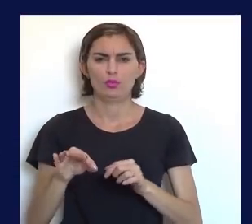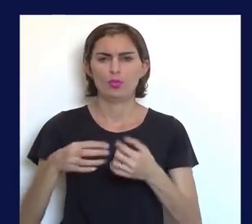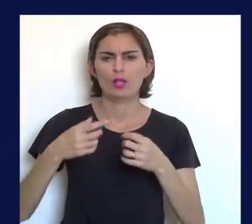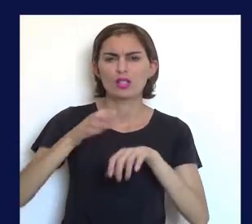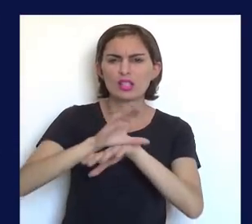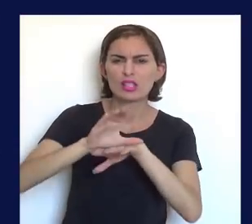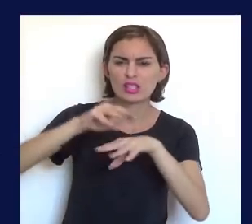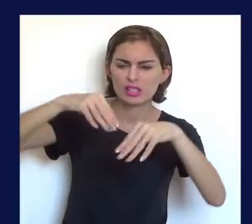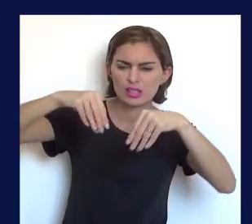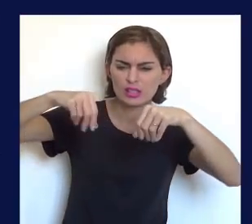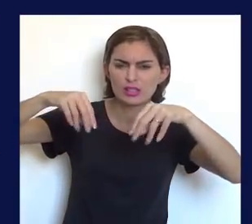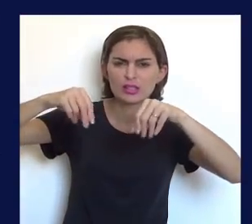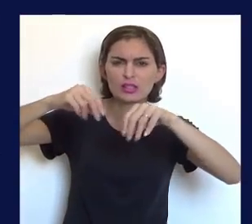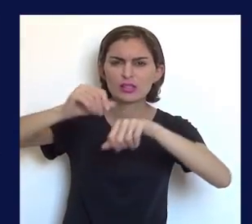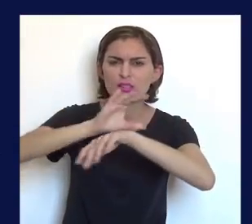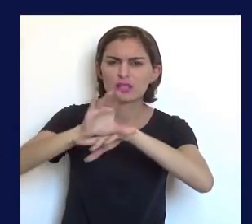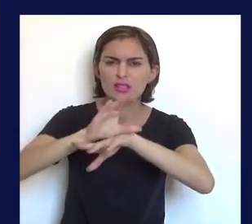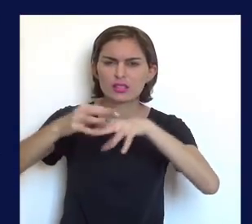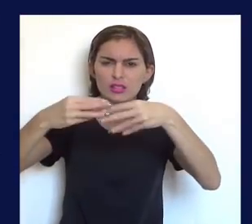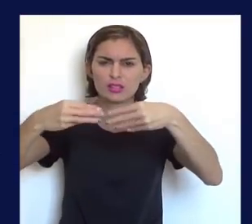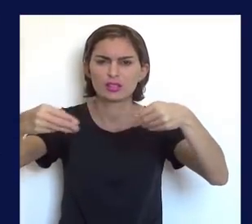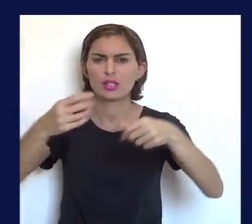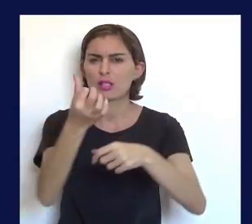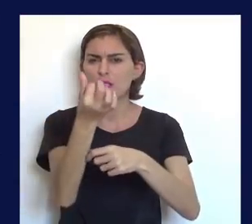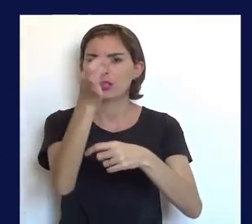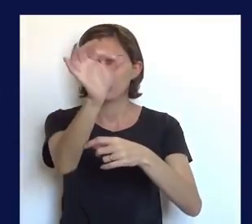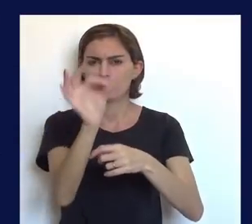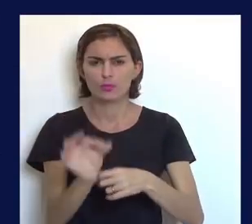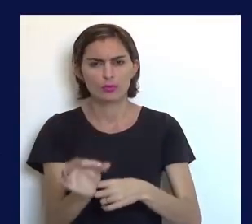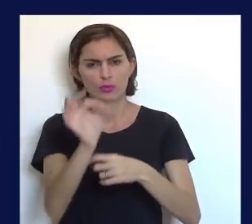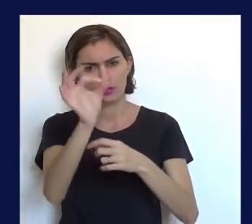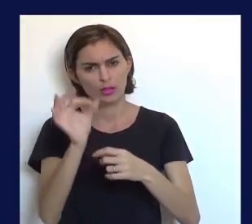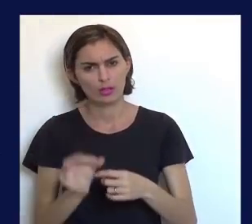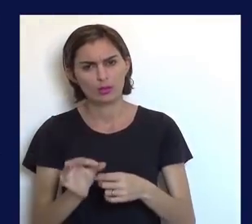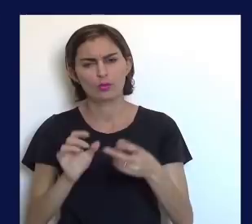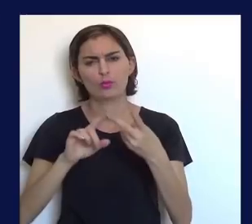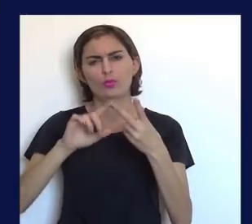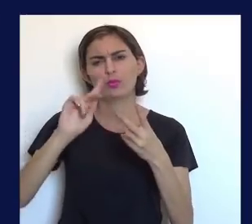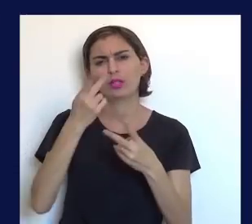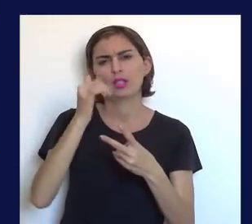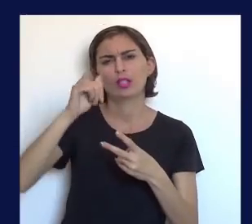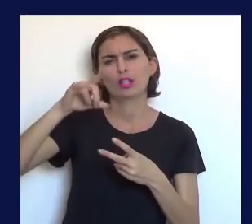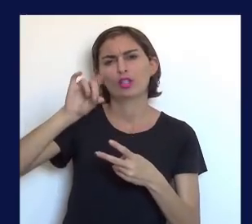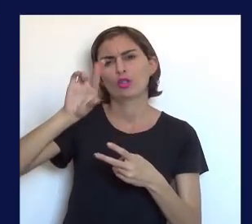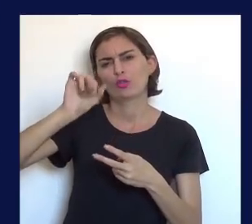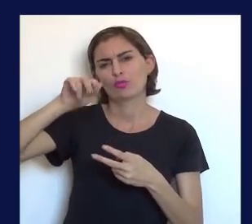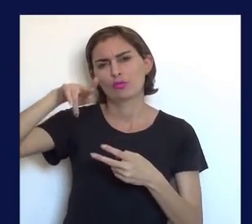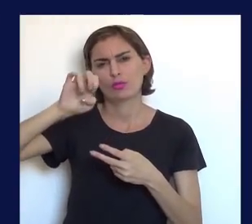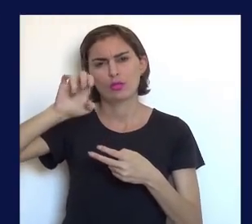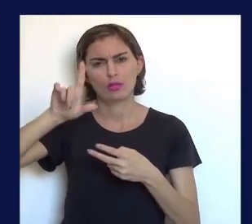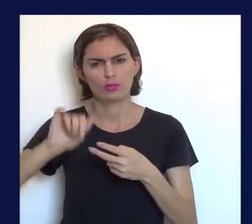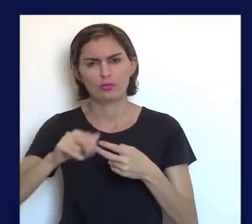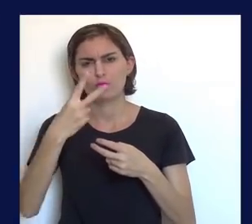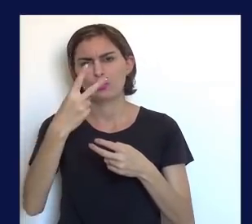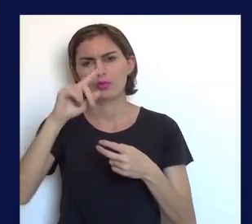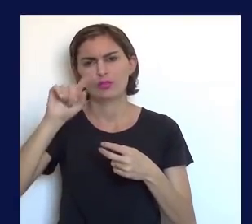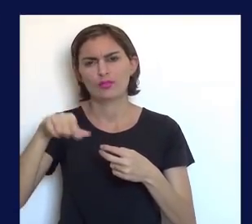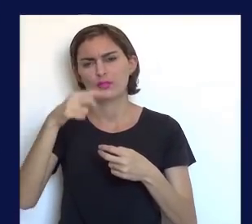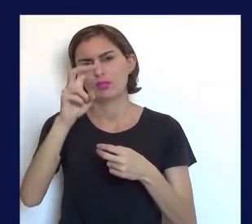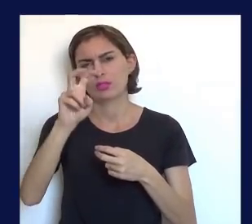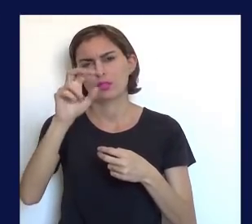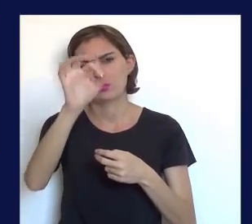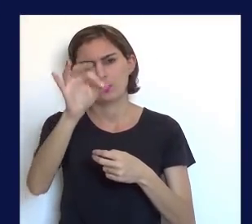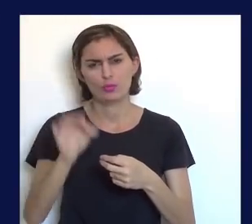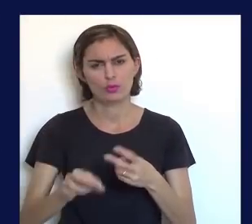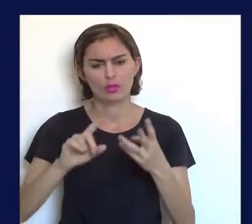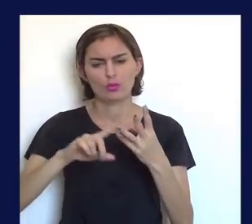As cinzas têm uma constituição de 6% no pneu, o hidrogênio de 2,5%,